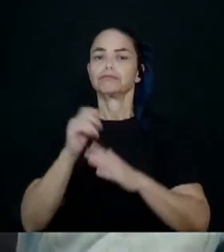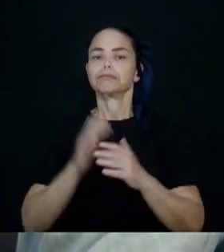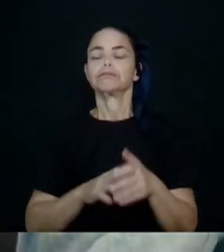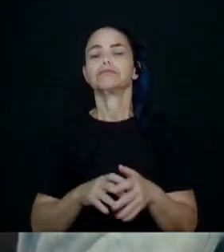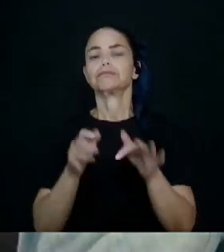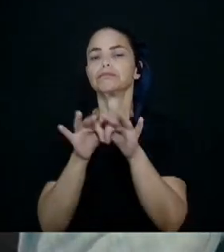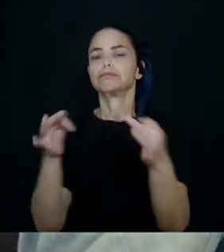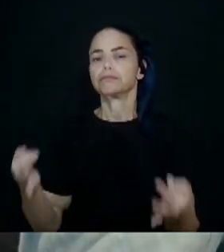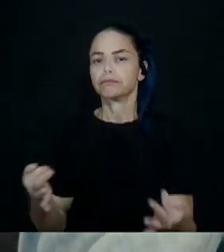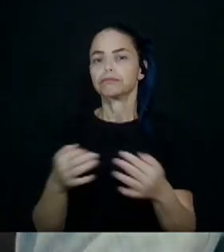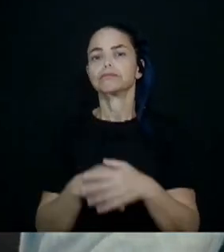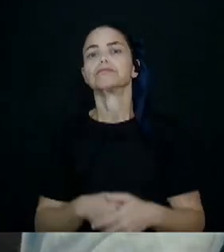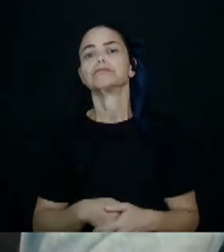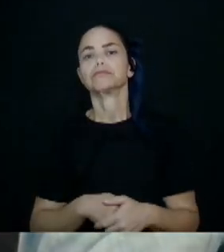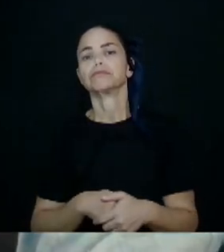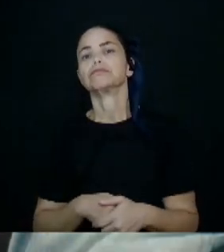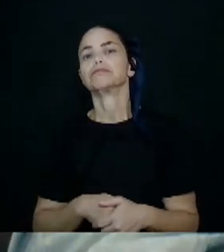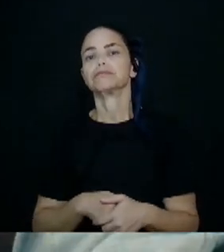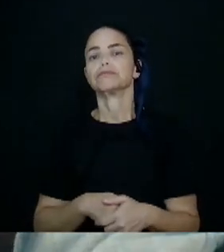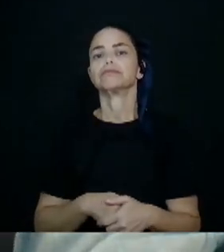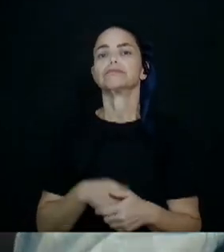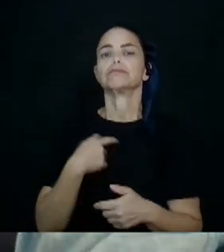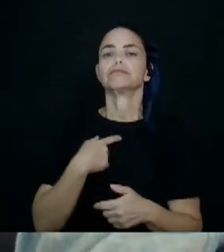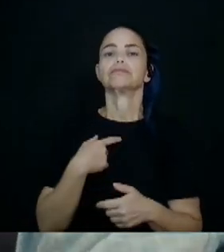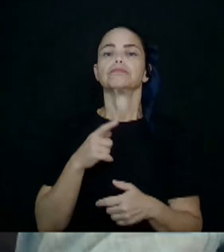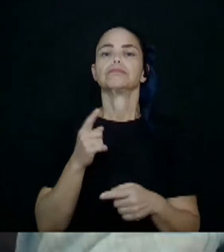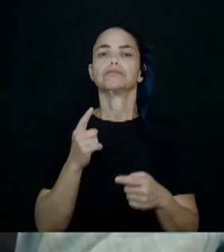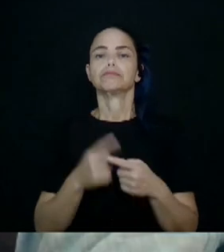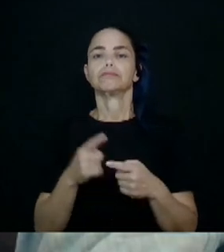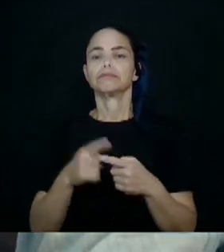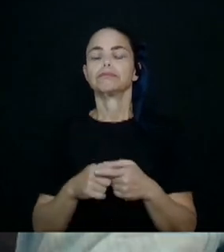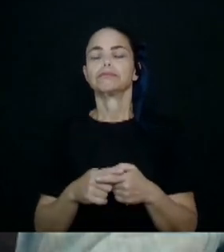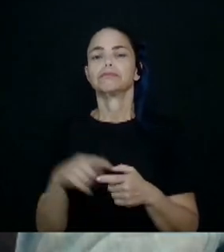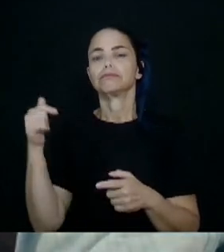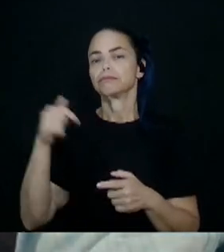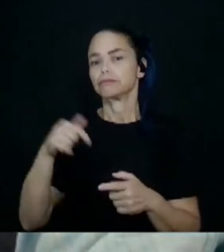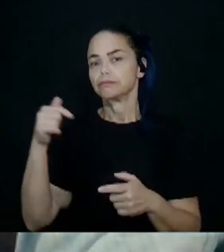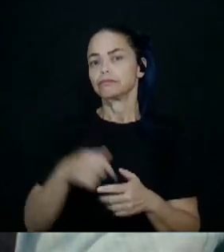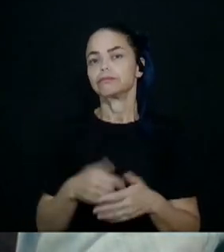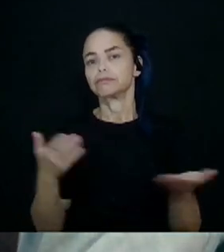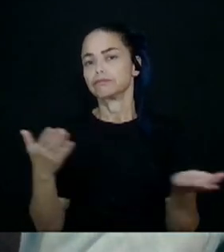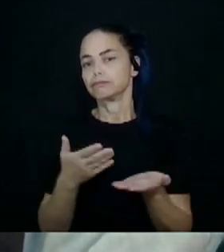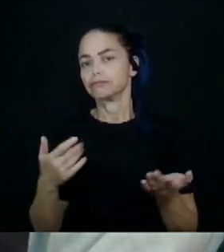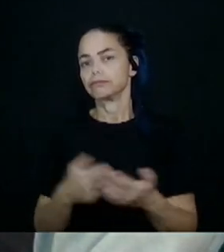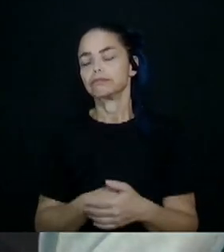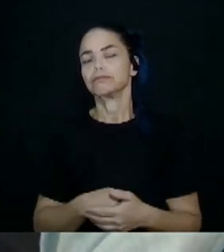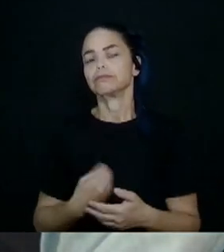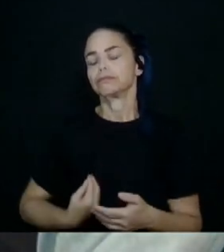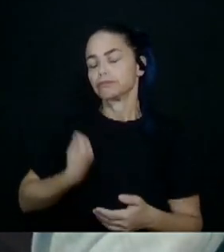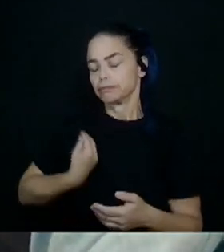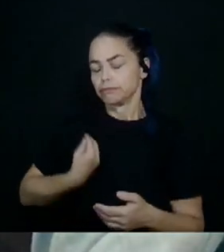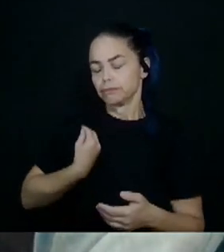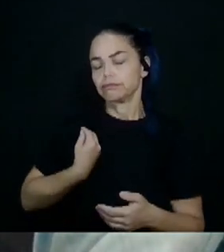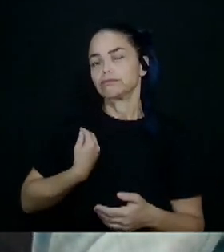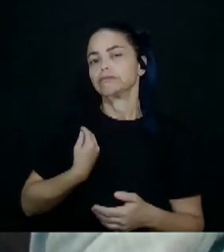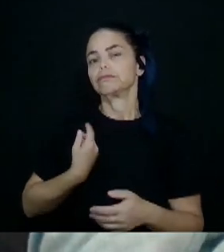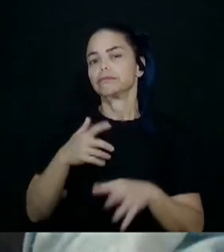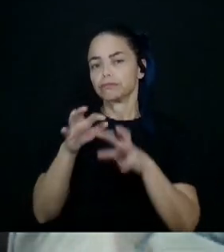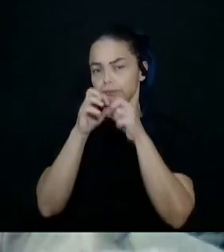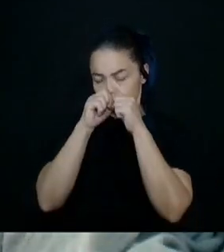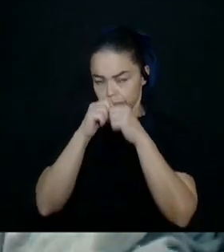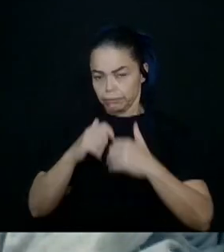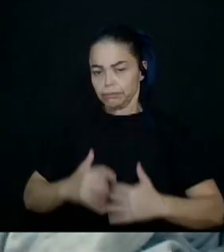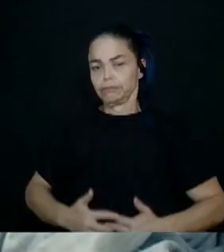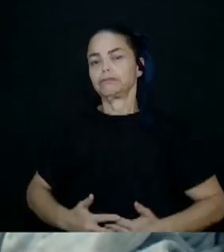ali, né? O mindfulness, quando a gente fala do aqui e o agora, né? De estar presente, respiração diafragmática. Então,